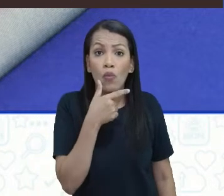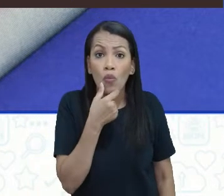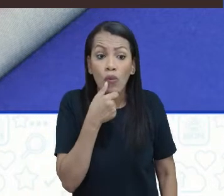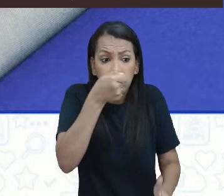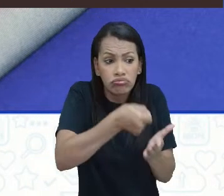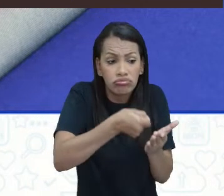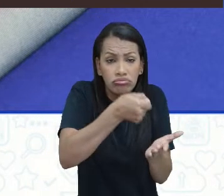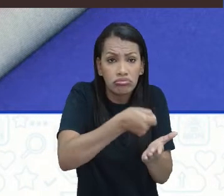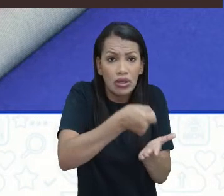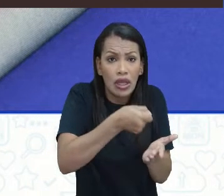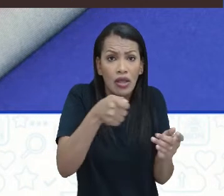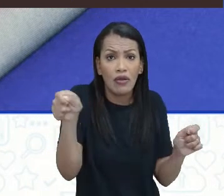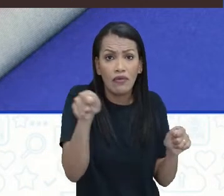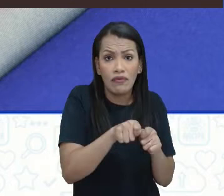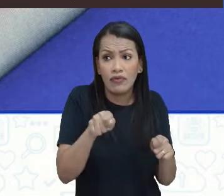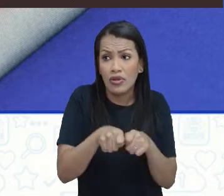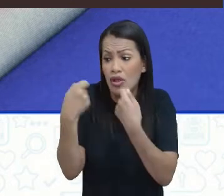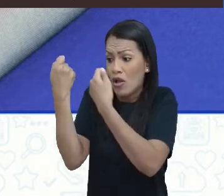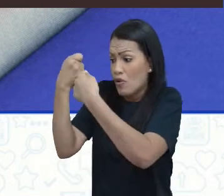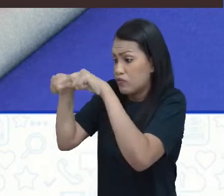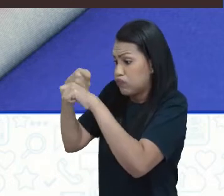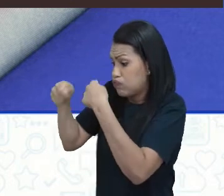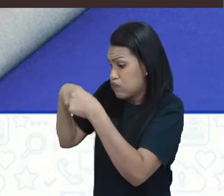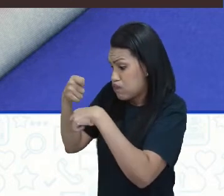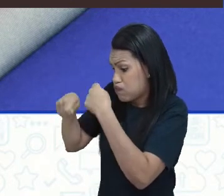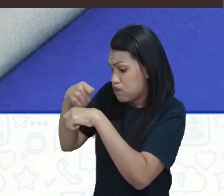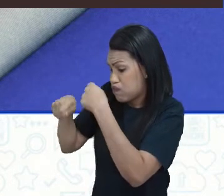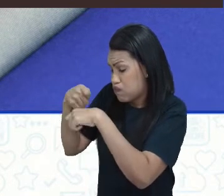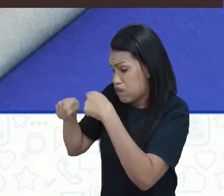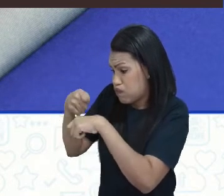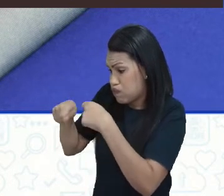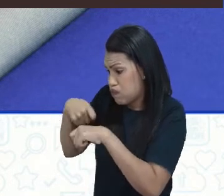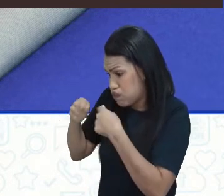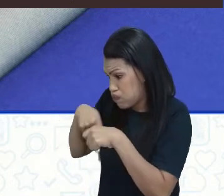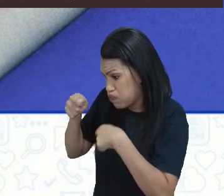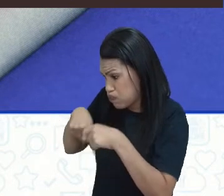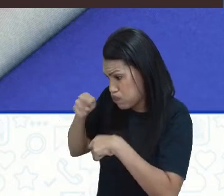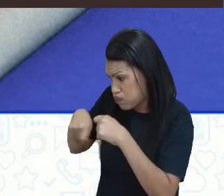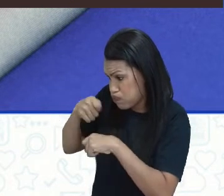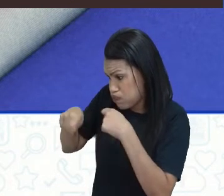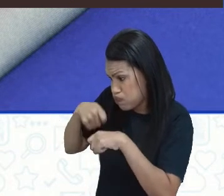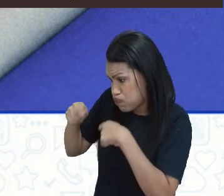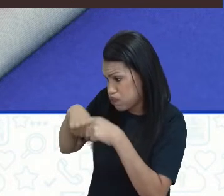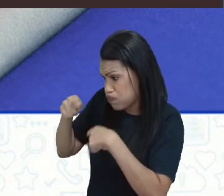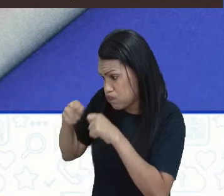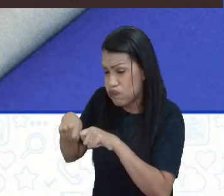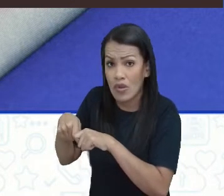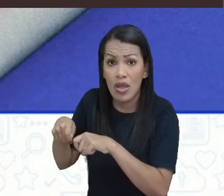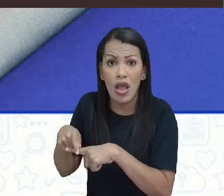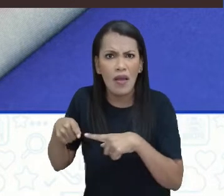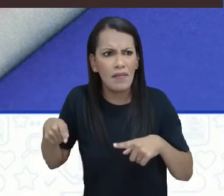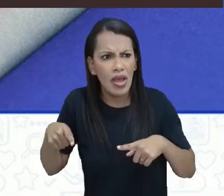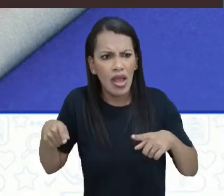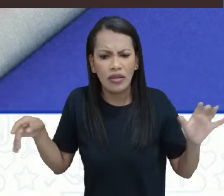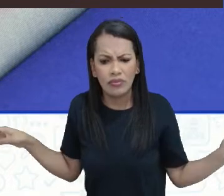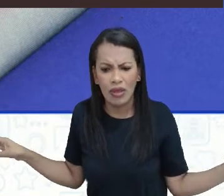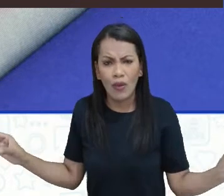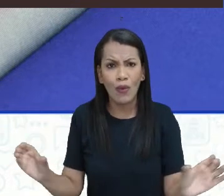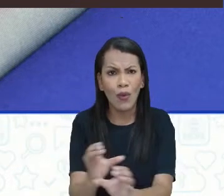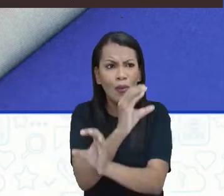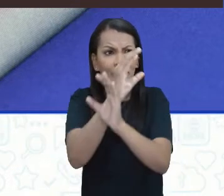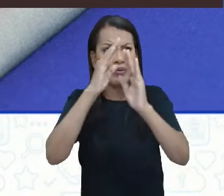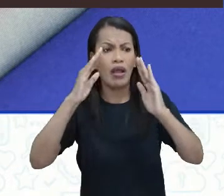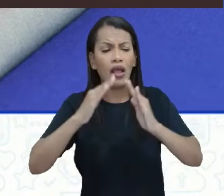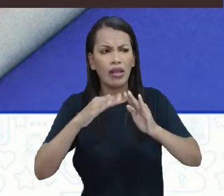tecelã fizesse a casa com muita rapidez. Mas pronta a casa já não lhe pareceu suficiente. Isso para o marido,